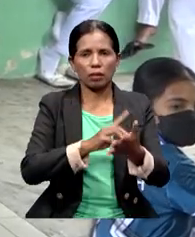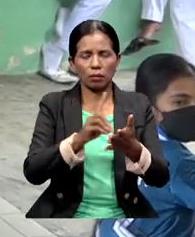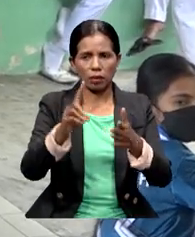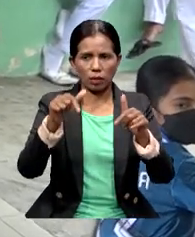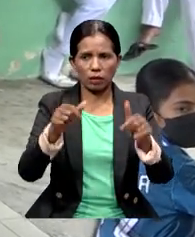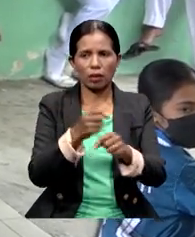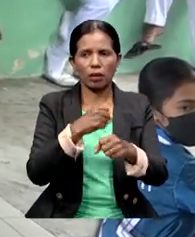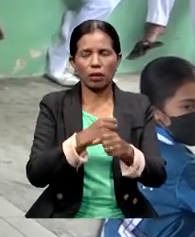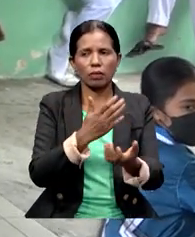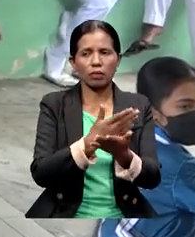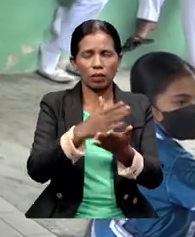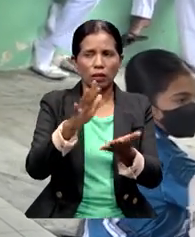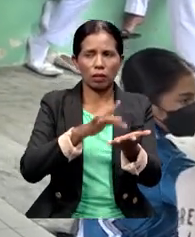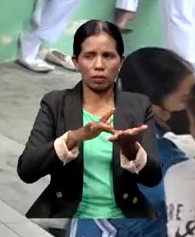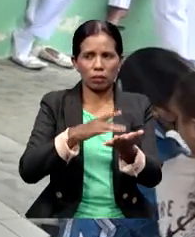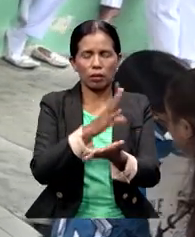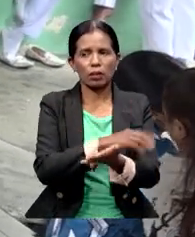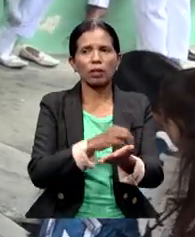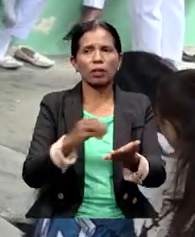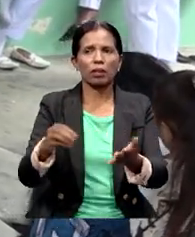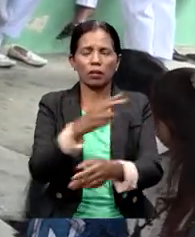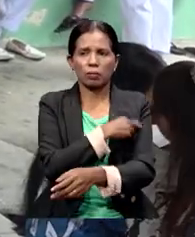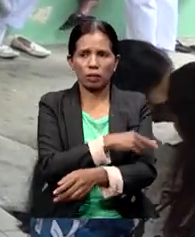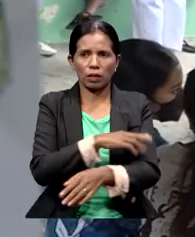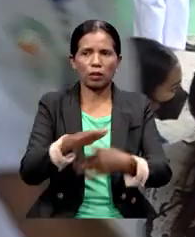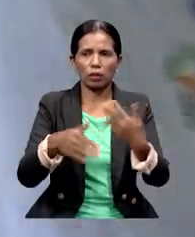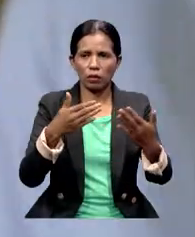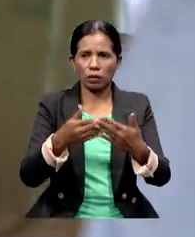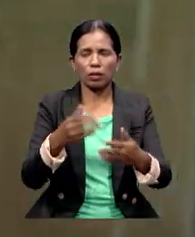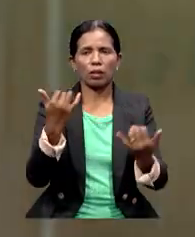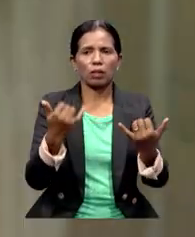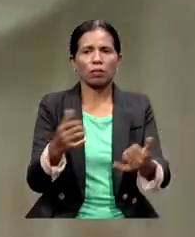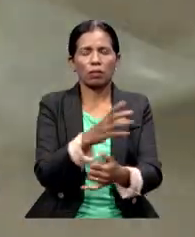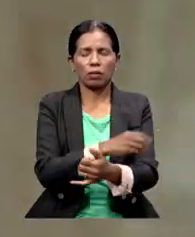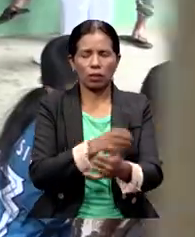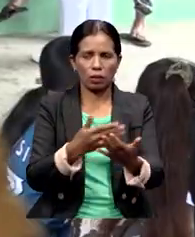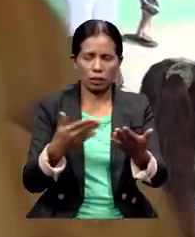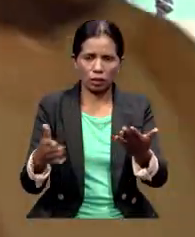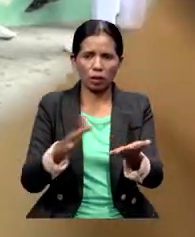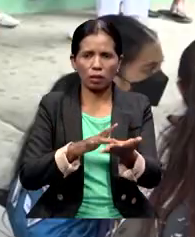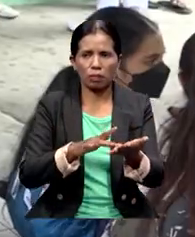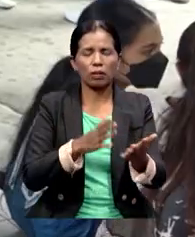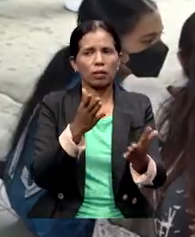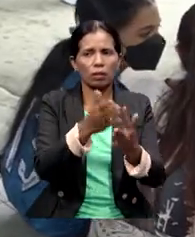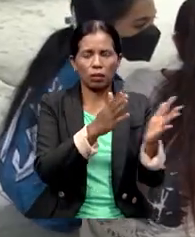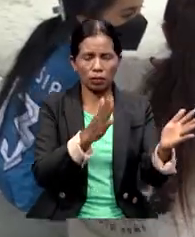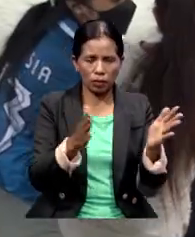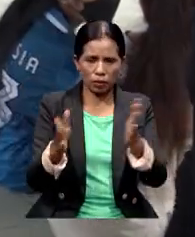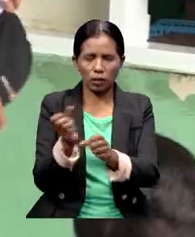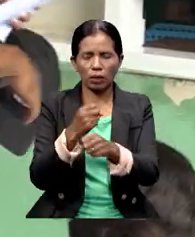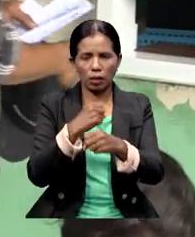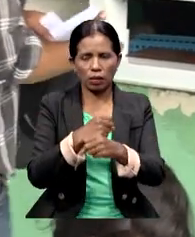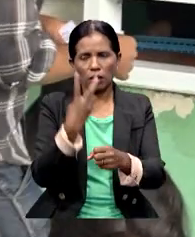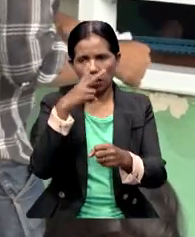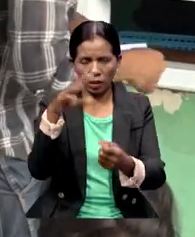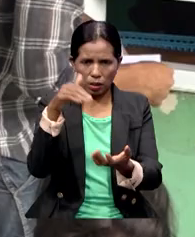ona distribuição na Imuru para facilidade de saúde sira, mas beto horas ne produto medicamento ne betama ona seja processo e inspeção no